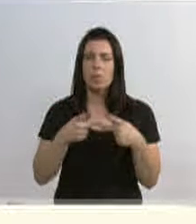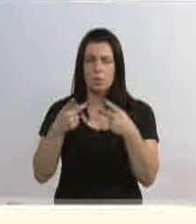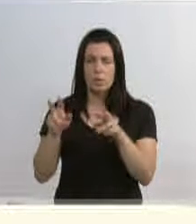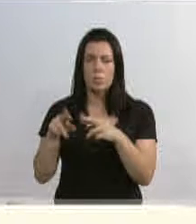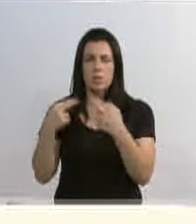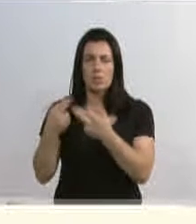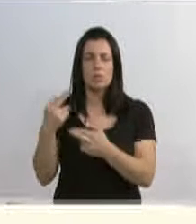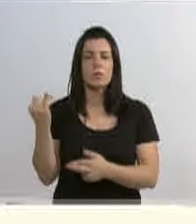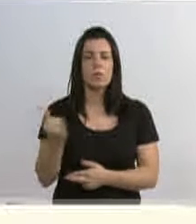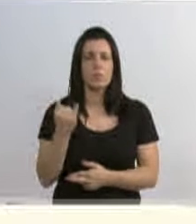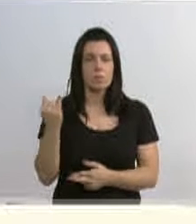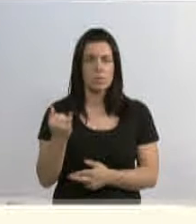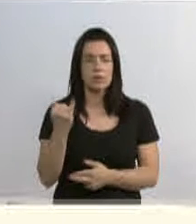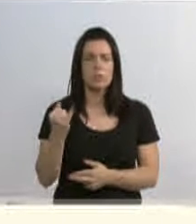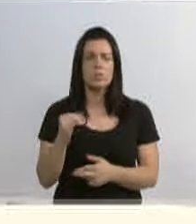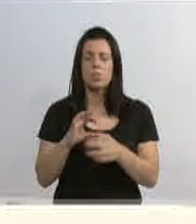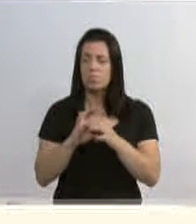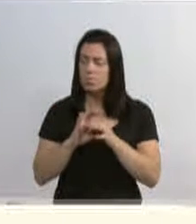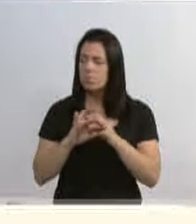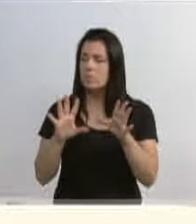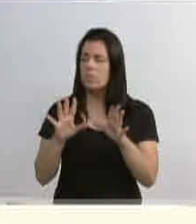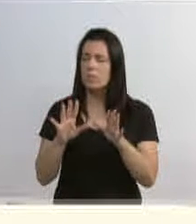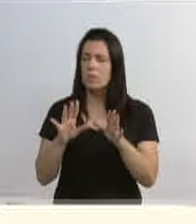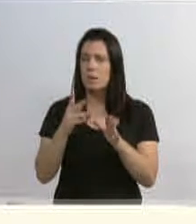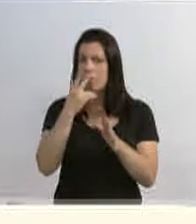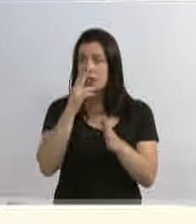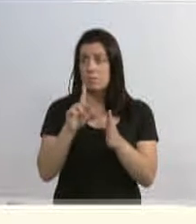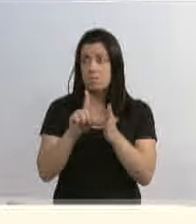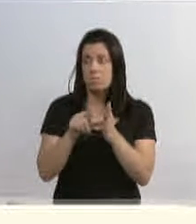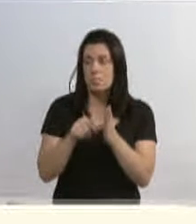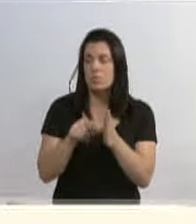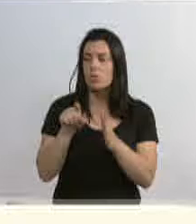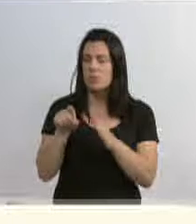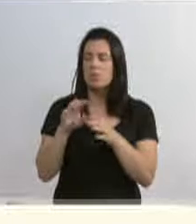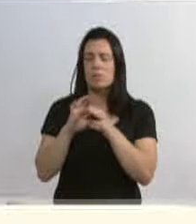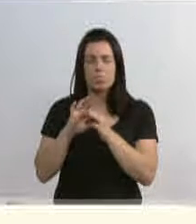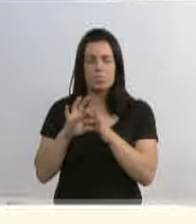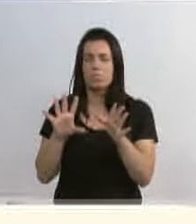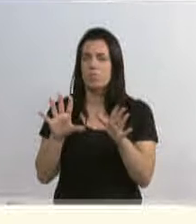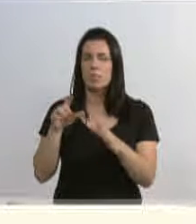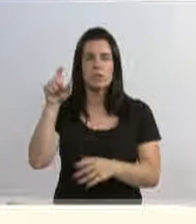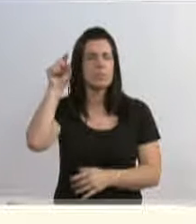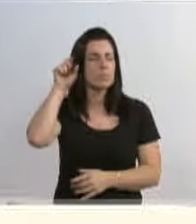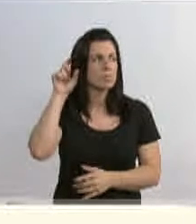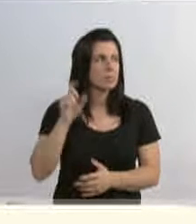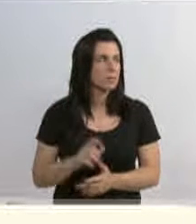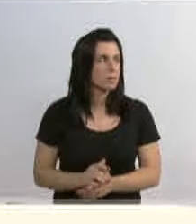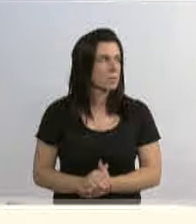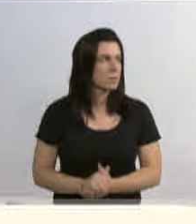reunião importante e já está quase atrasado, né, vereador? O senhor está liberado.